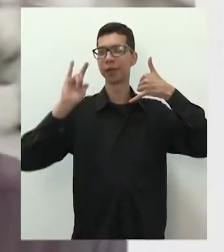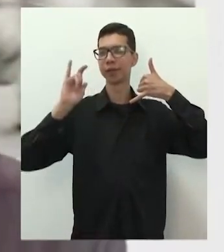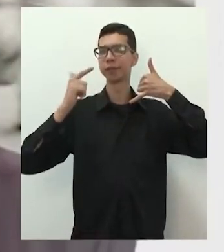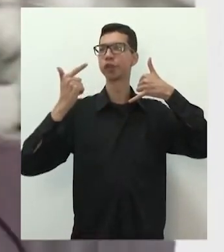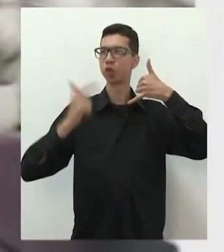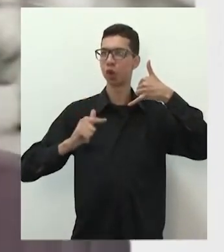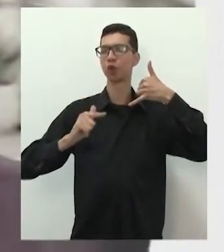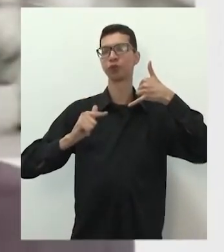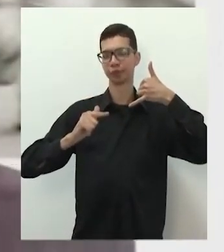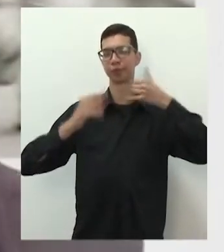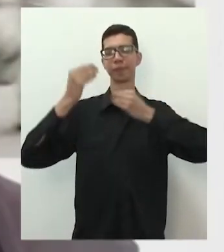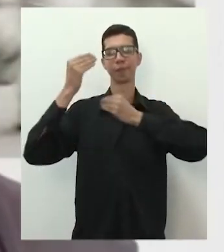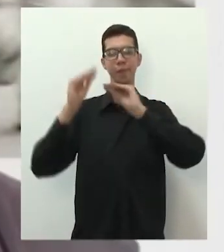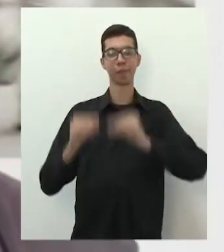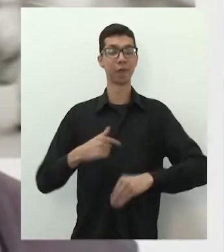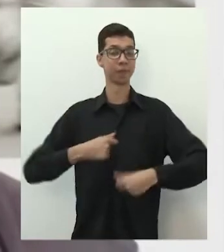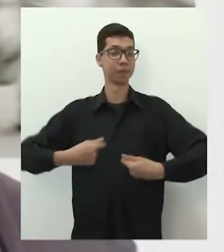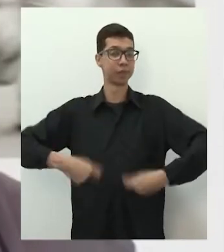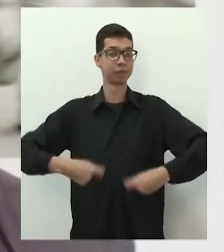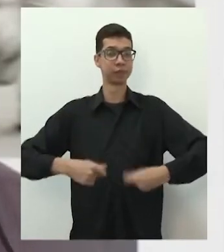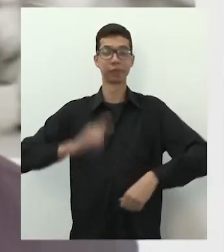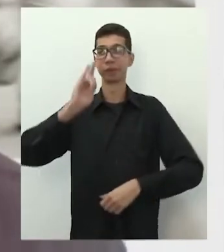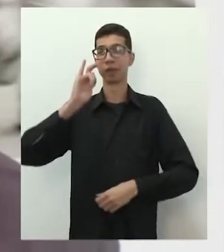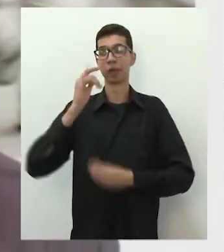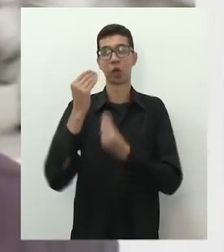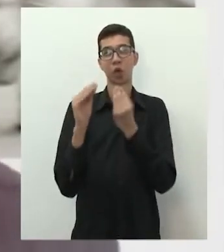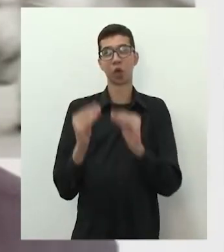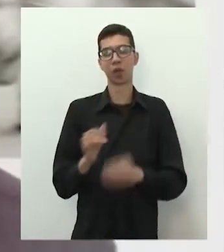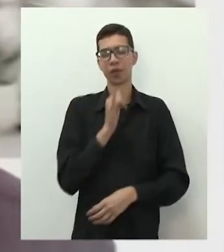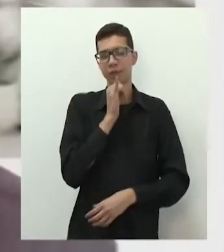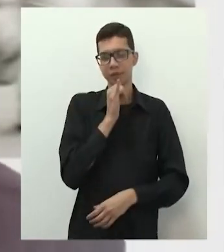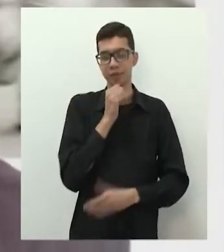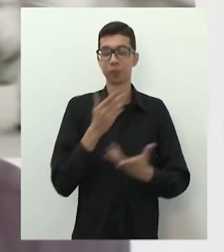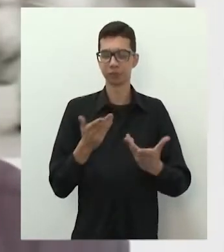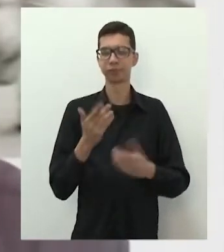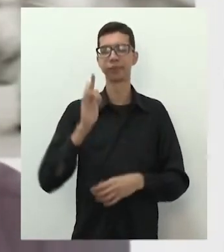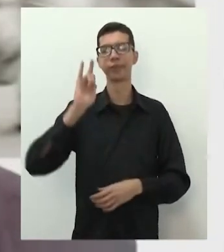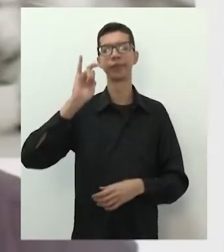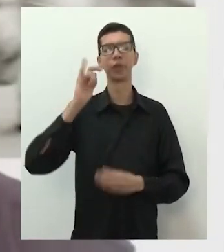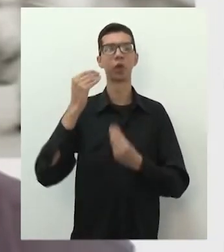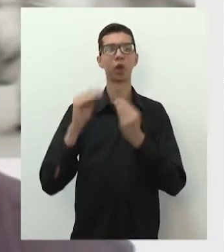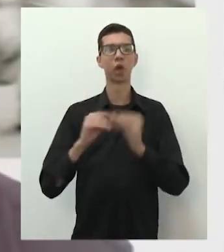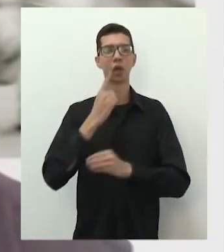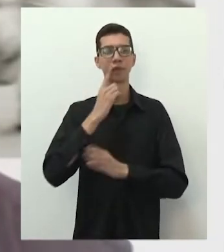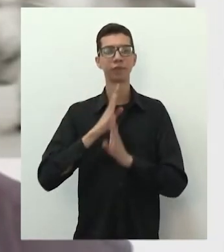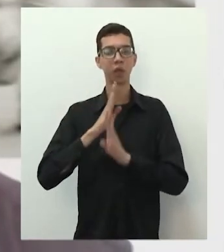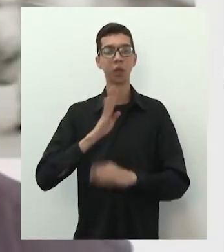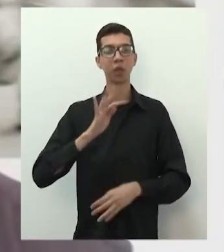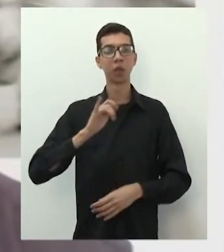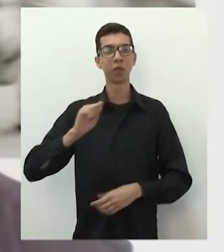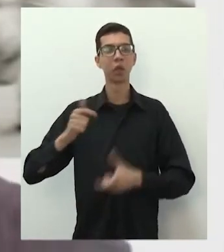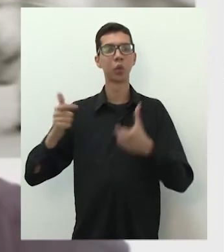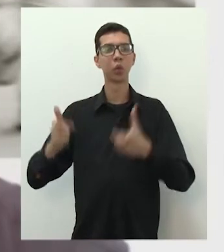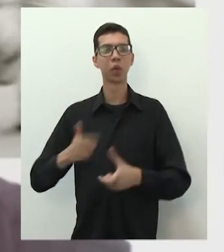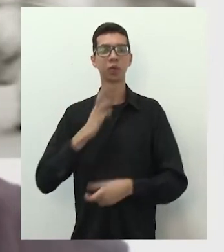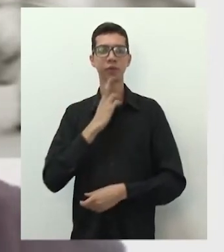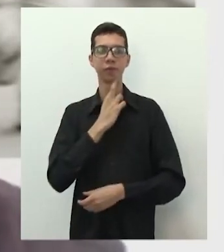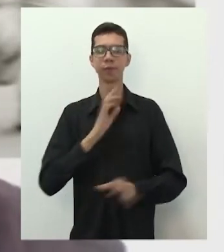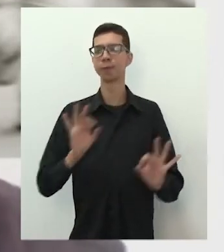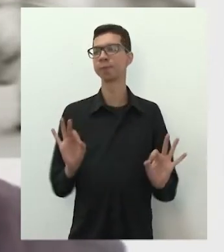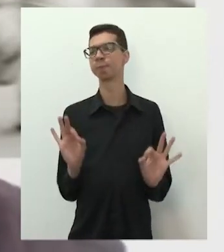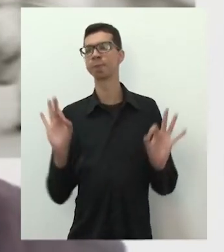faz com carinho. E ela faz lá um espaguete com molho de tomate. Coisa simples, né, Tânia? Uma coisa normal, uma coisa só para curtir aquela sexta de